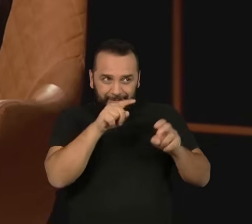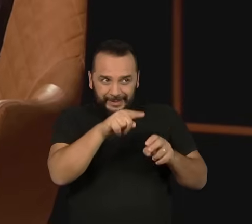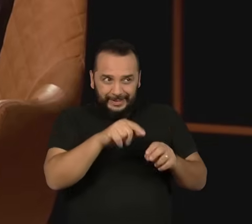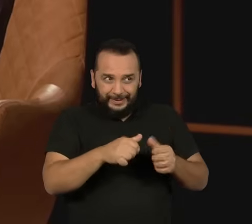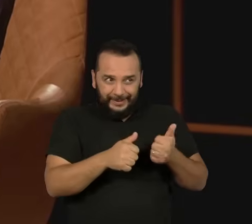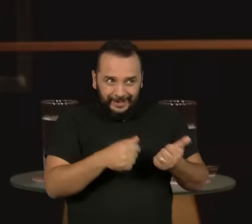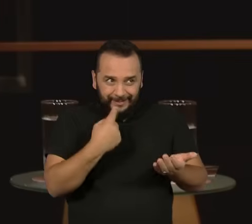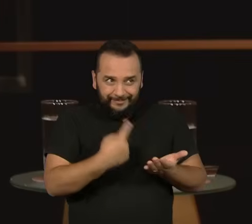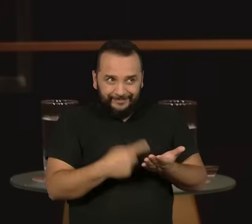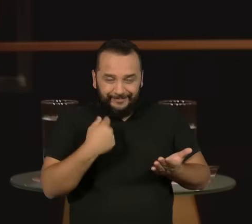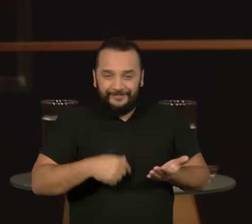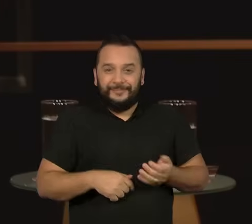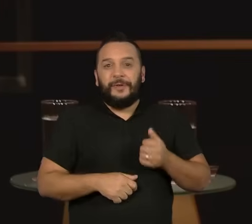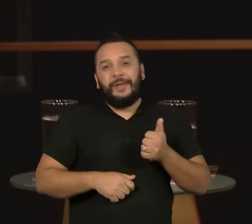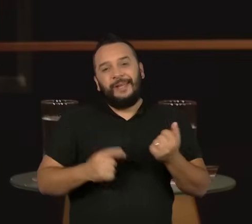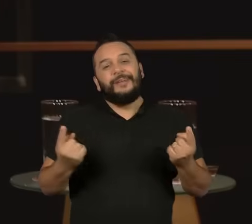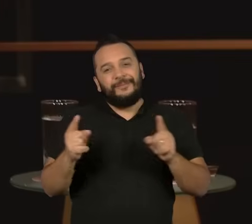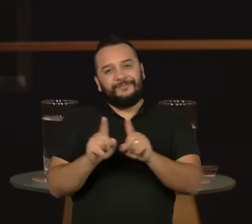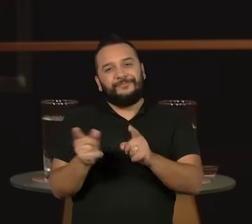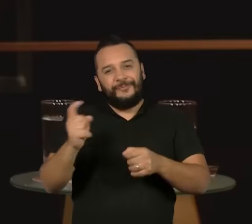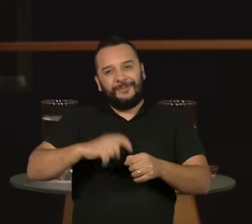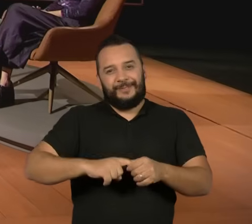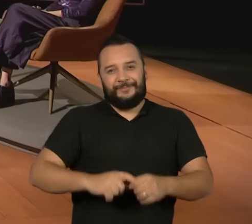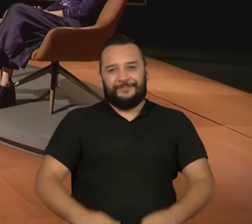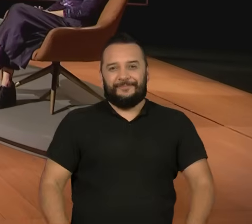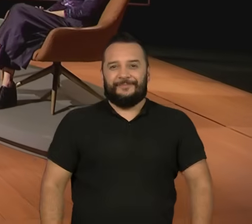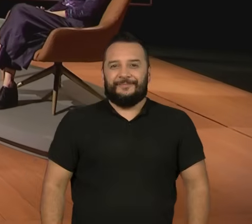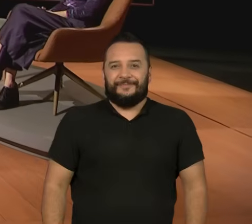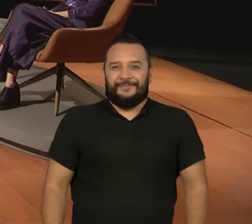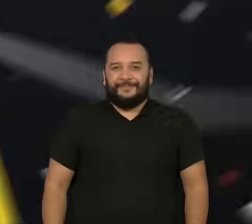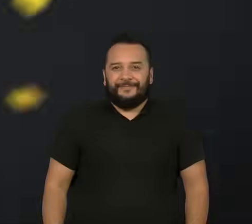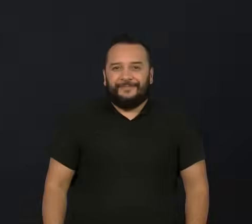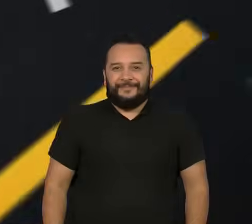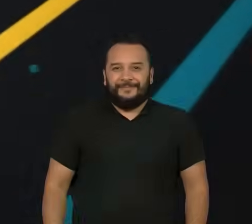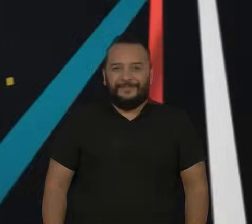Vamos. Voltamos já com a Mel Lisboa.